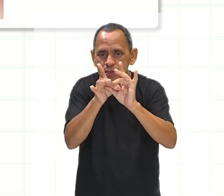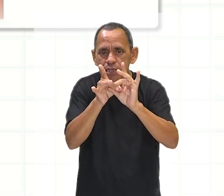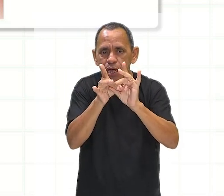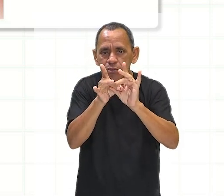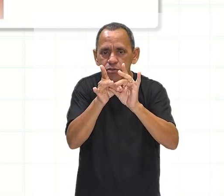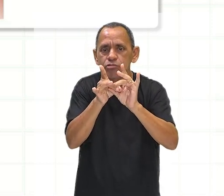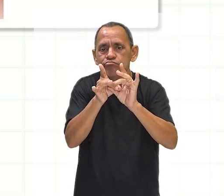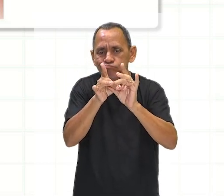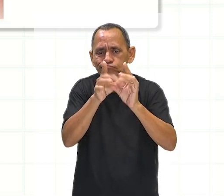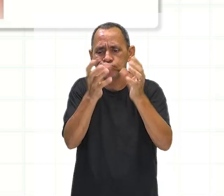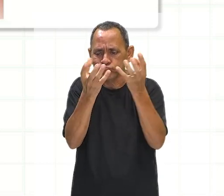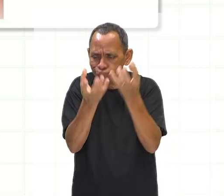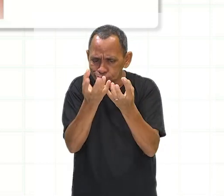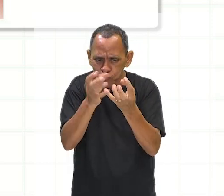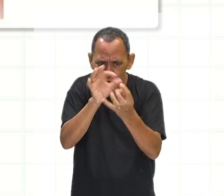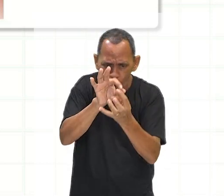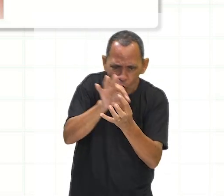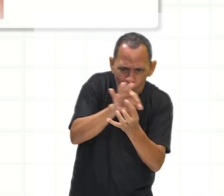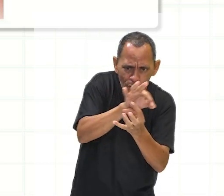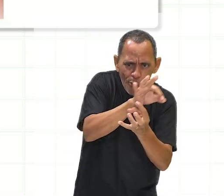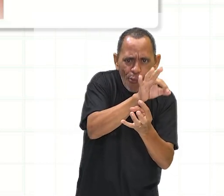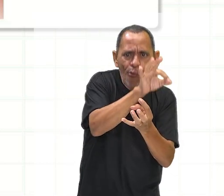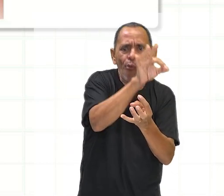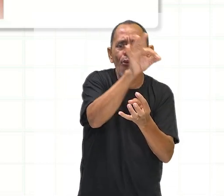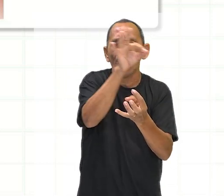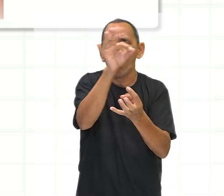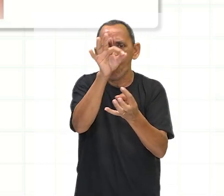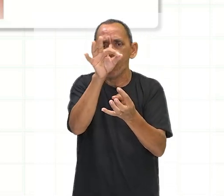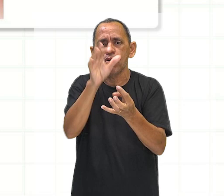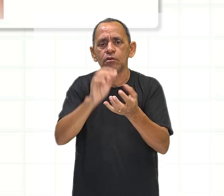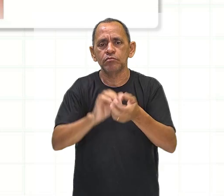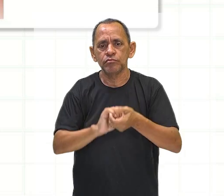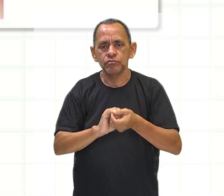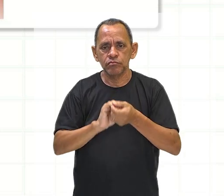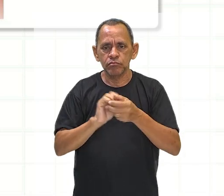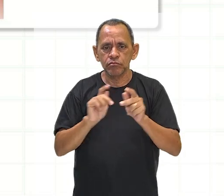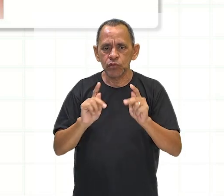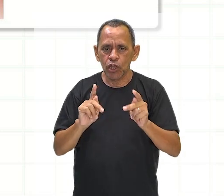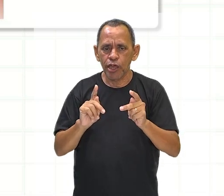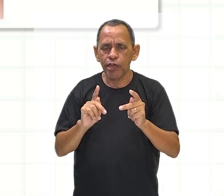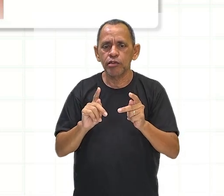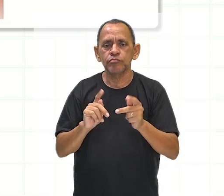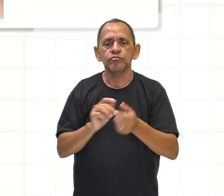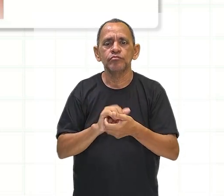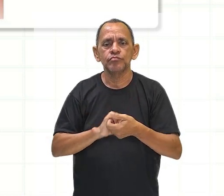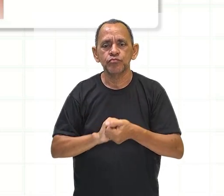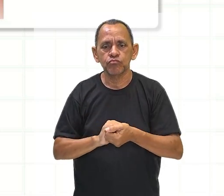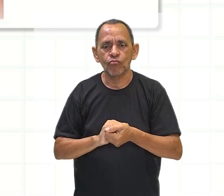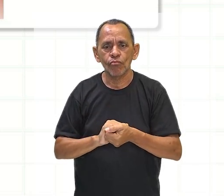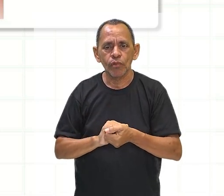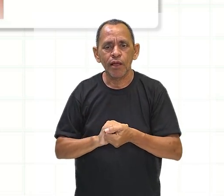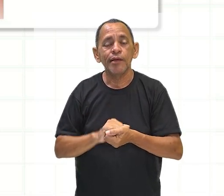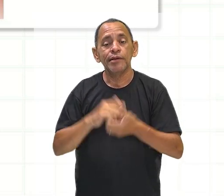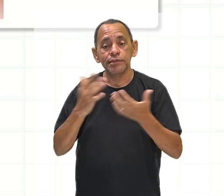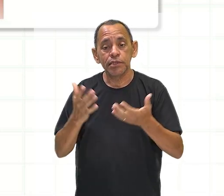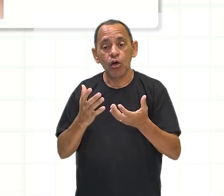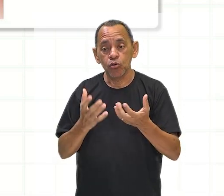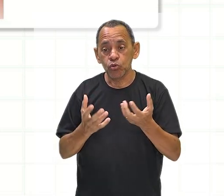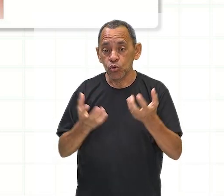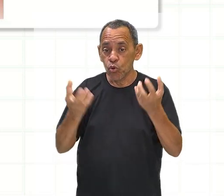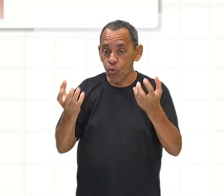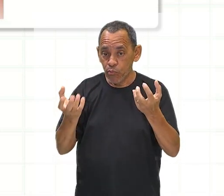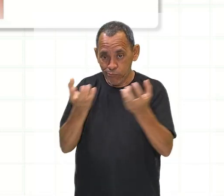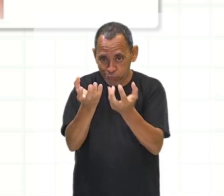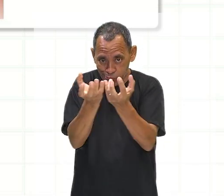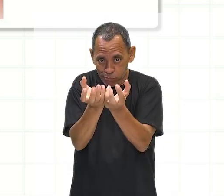aqui, ó, na nossa imagem novamente, a gente já observou que os testículos estão aí dentro dessa bolsa. A gente está vendo que os testículos estão bem aqui,